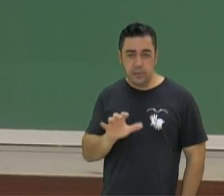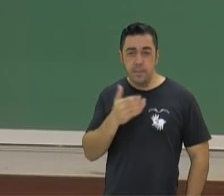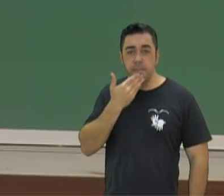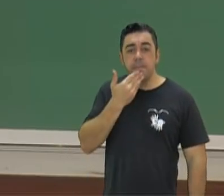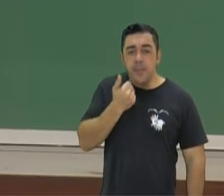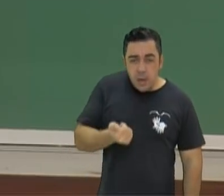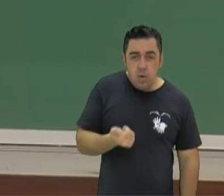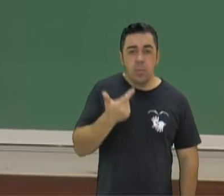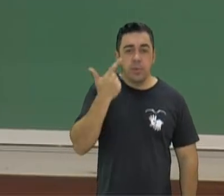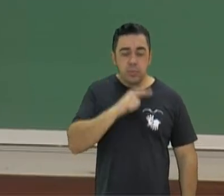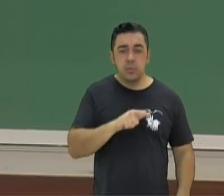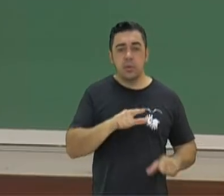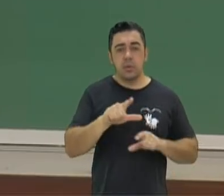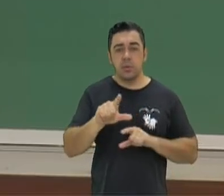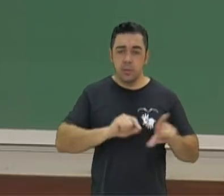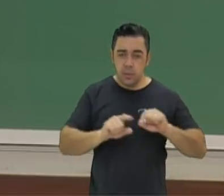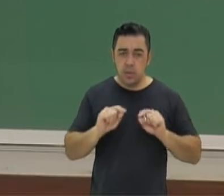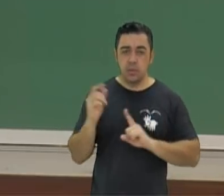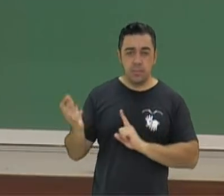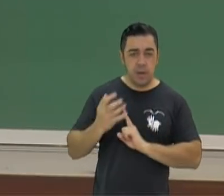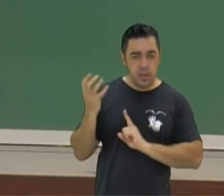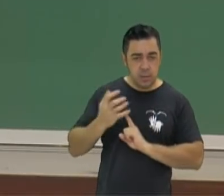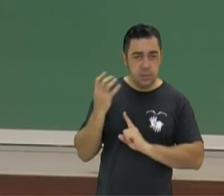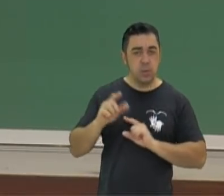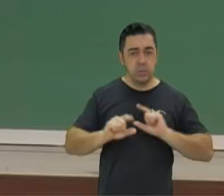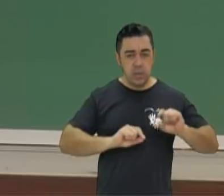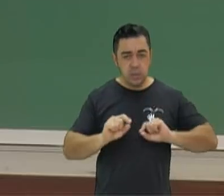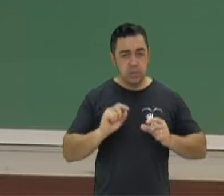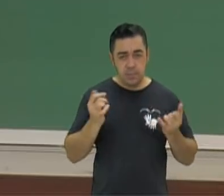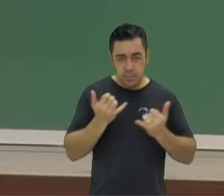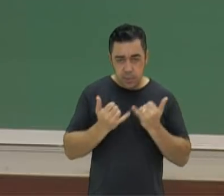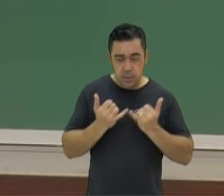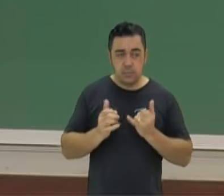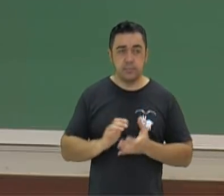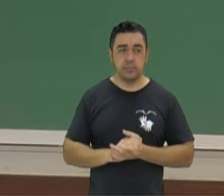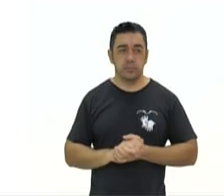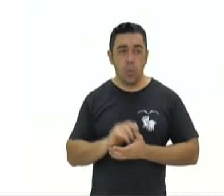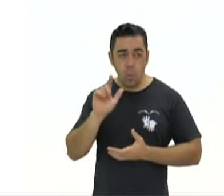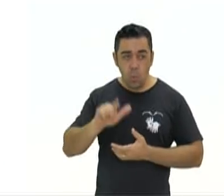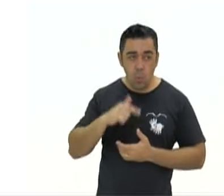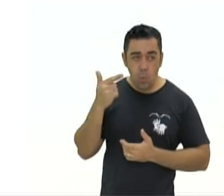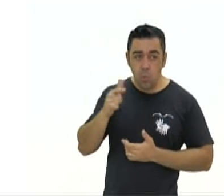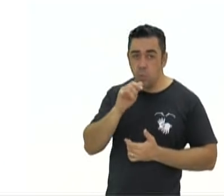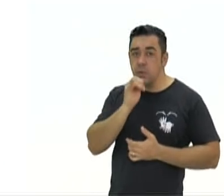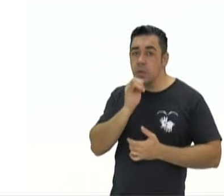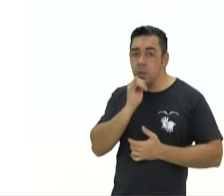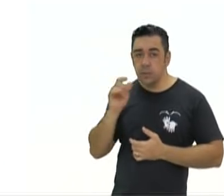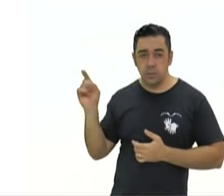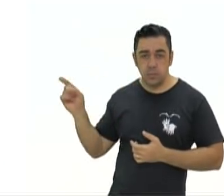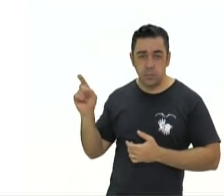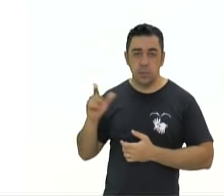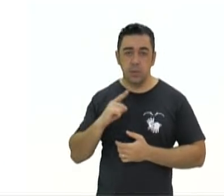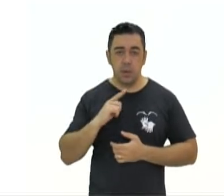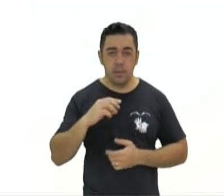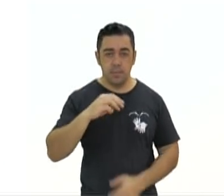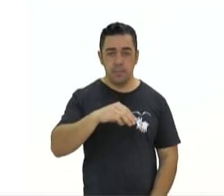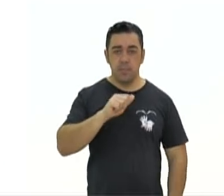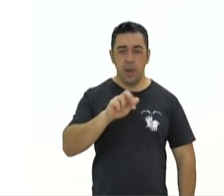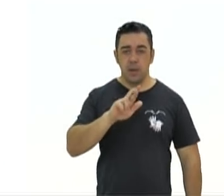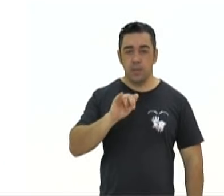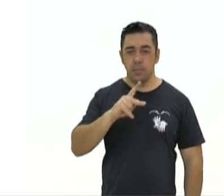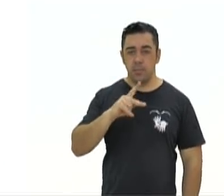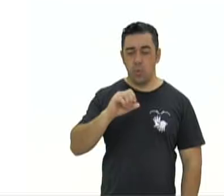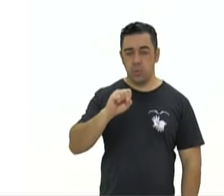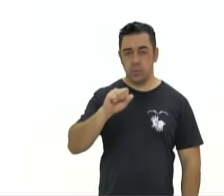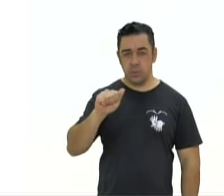Por quê? Porque eles passam por pressões seletivas semelhantes. Tá? Um outro exemplo aqui, ó, a gente está vendo uma mariposa e um